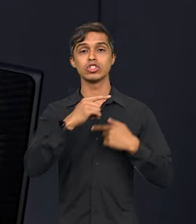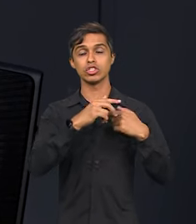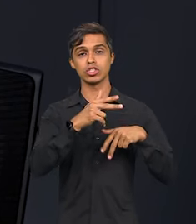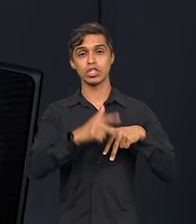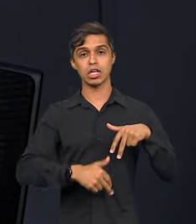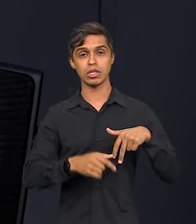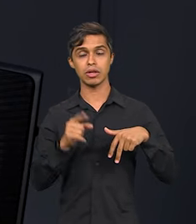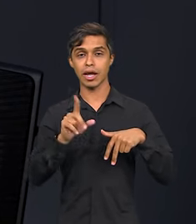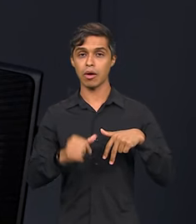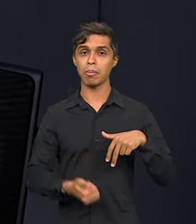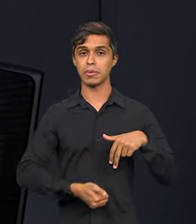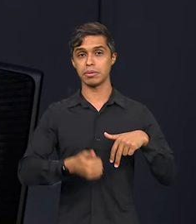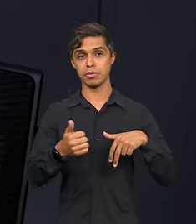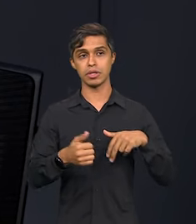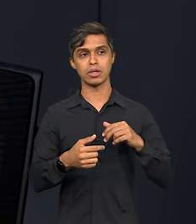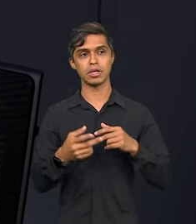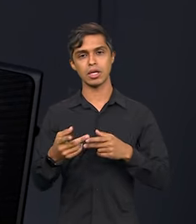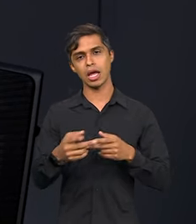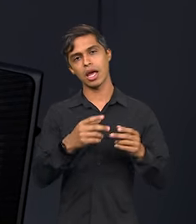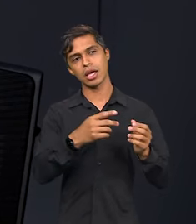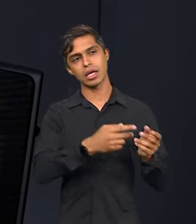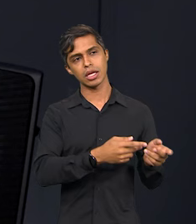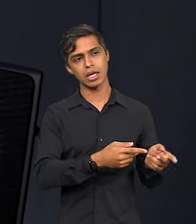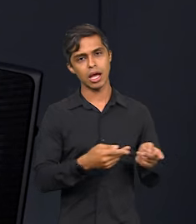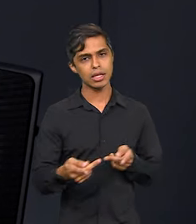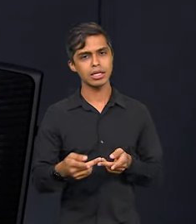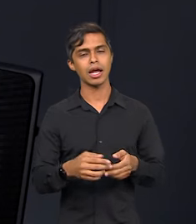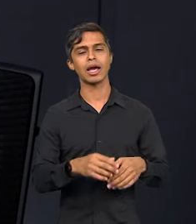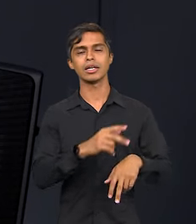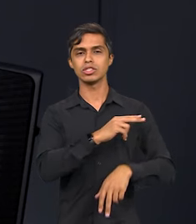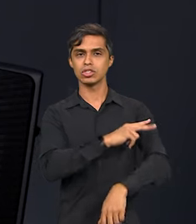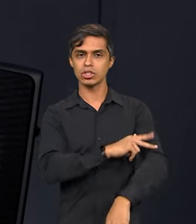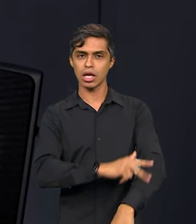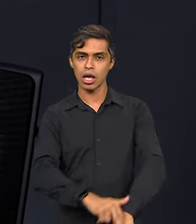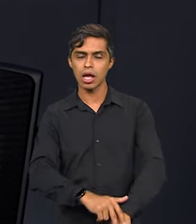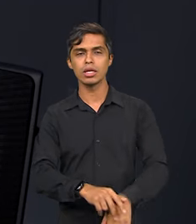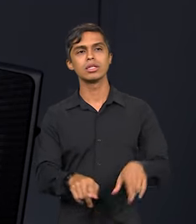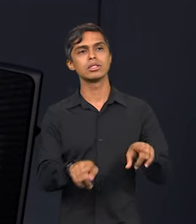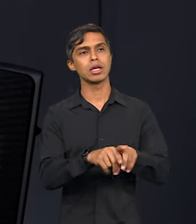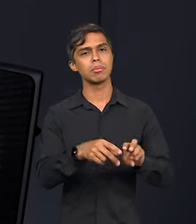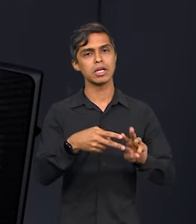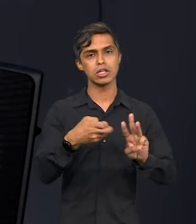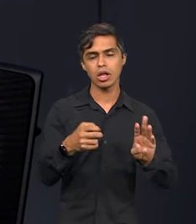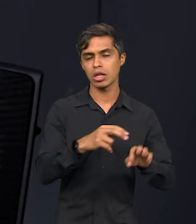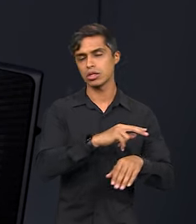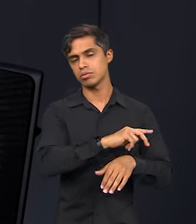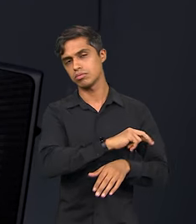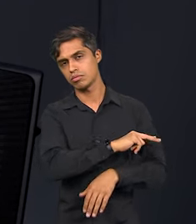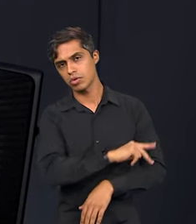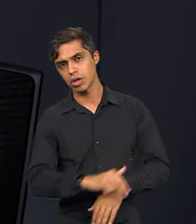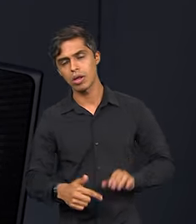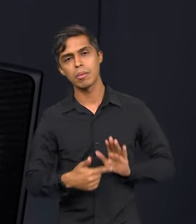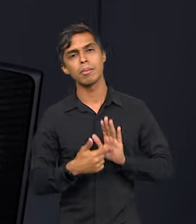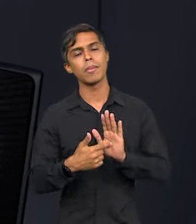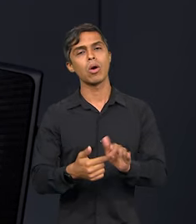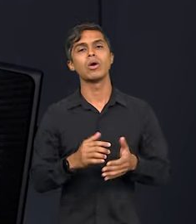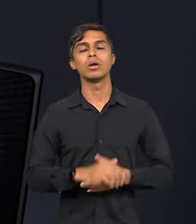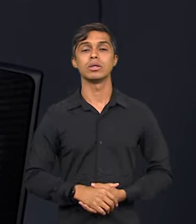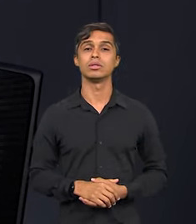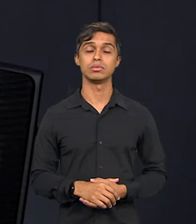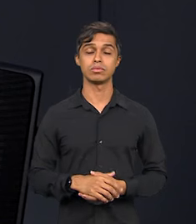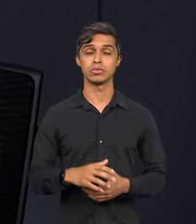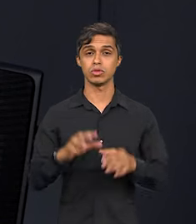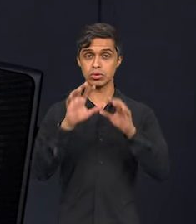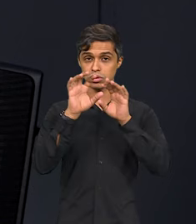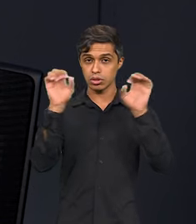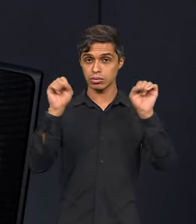é o que vem primeiro né e ele vai puxando ali o recorte de raça e outras minorias como as indígenas eh no tribunal de contas da União a